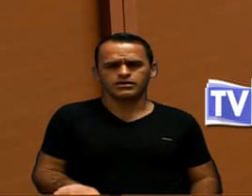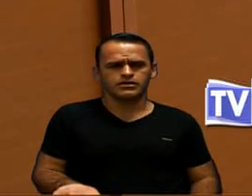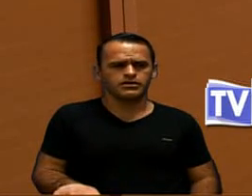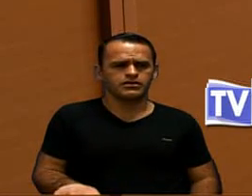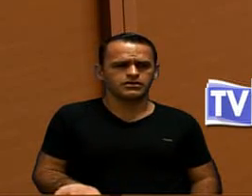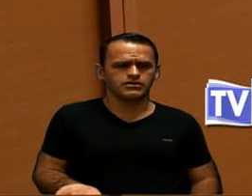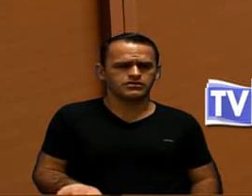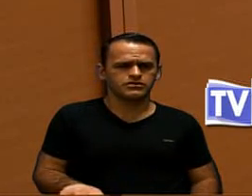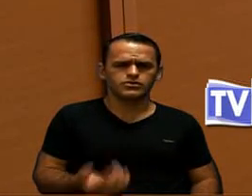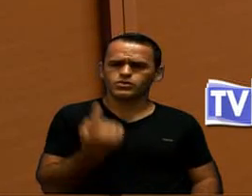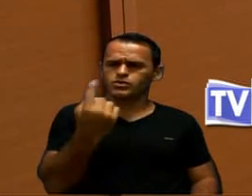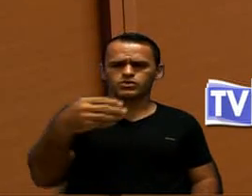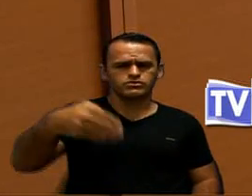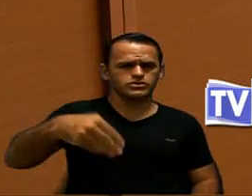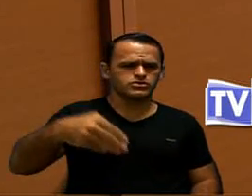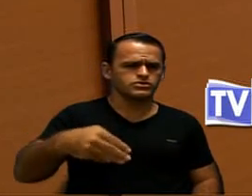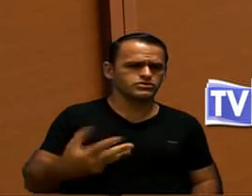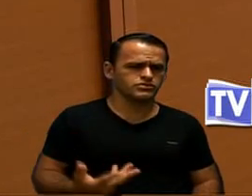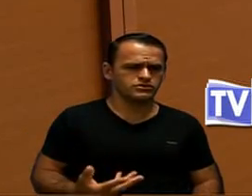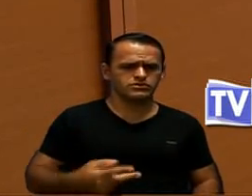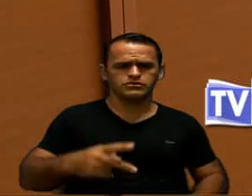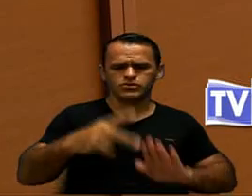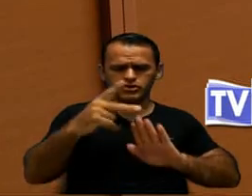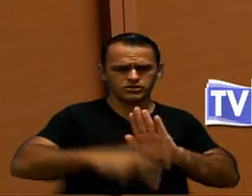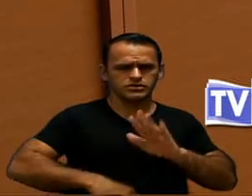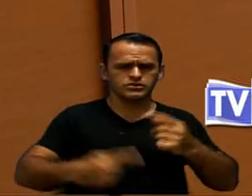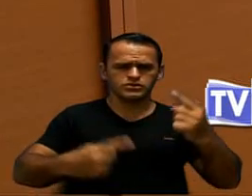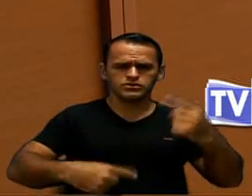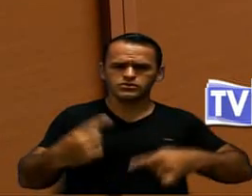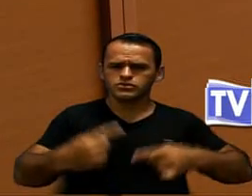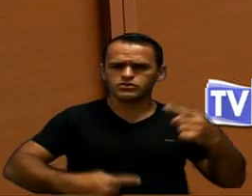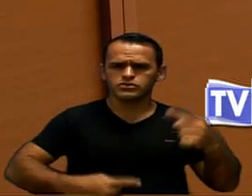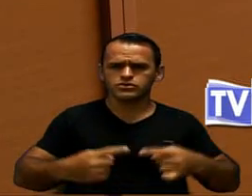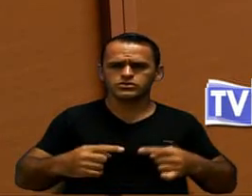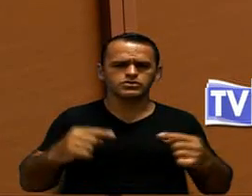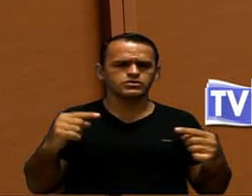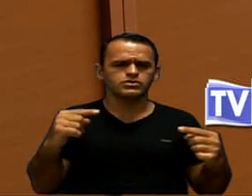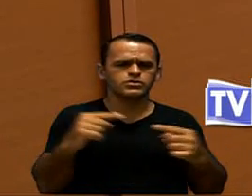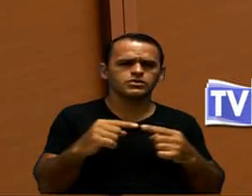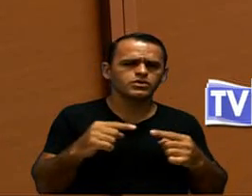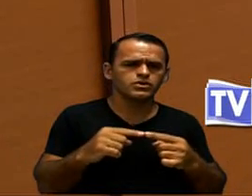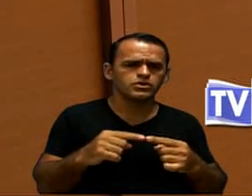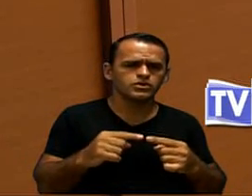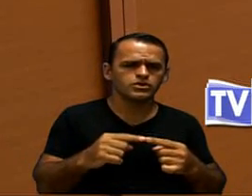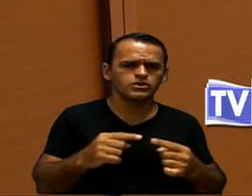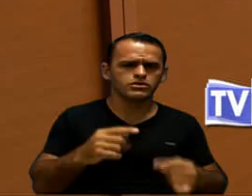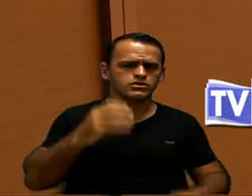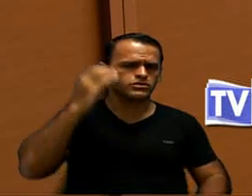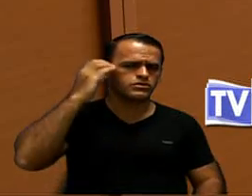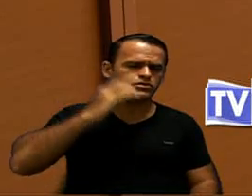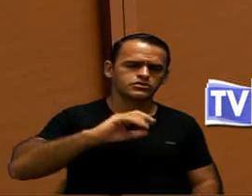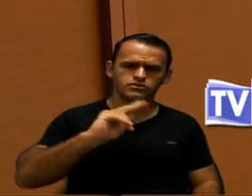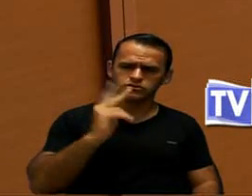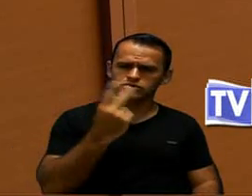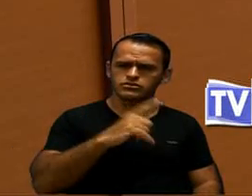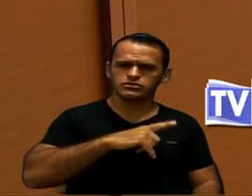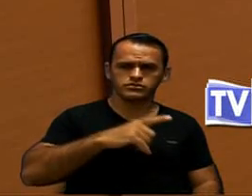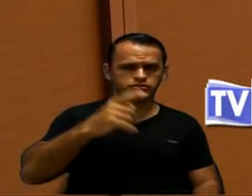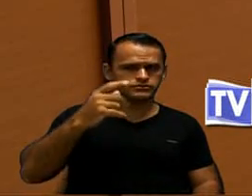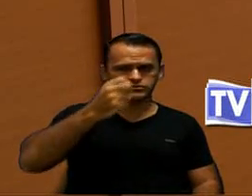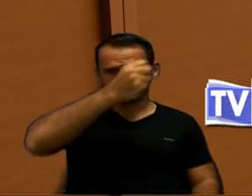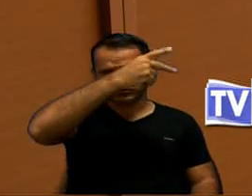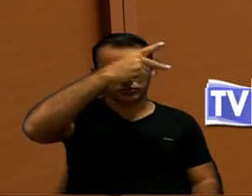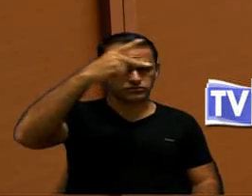Eu queria só um minuto, porque, na verdade, eu ia discutir esse projeto, baseado, inclusive, vereador Hudson Pessini, numa entrevista do